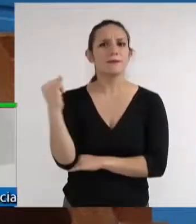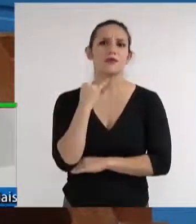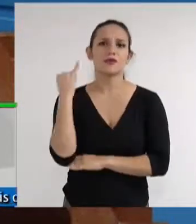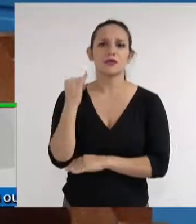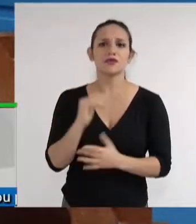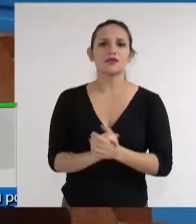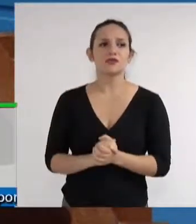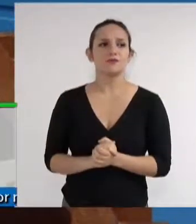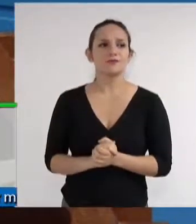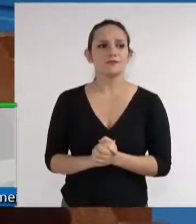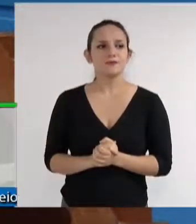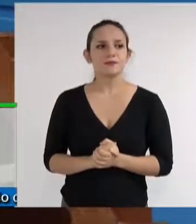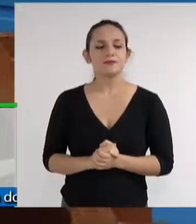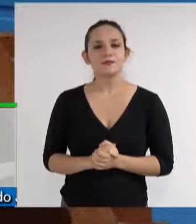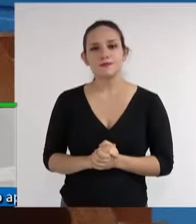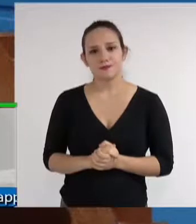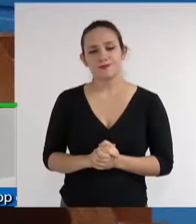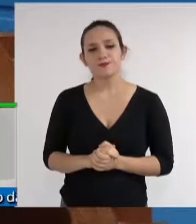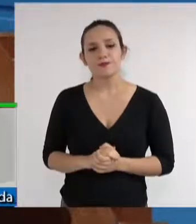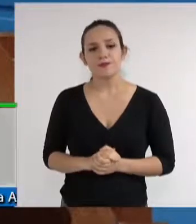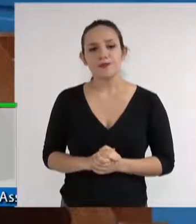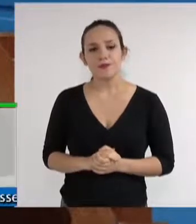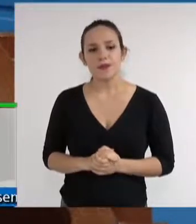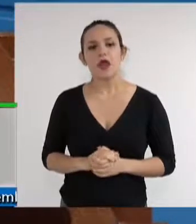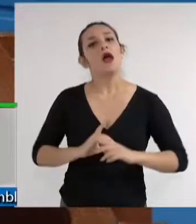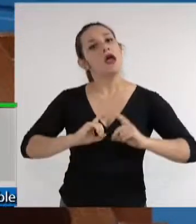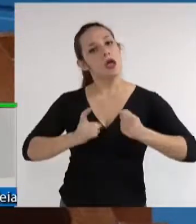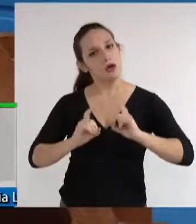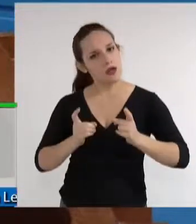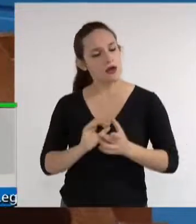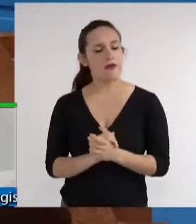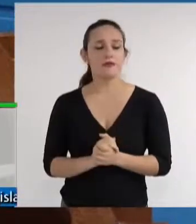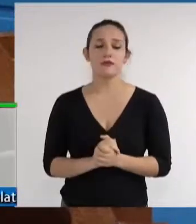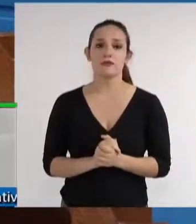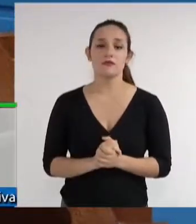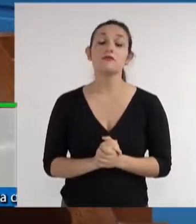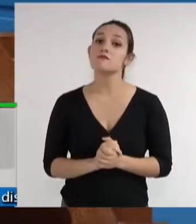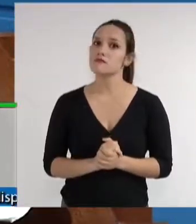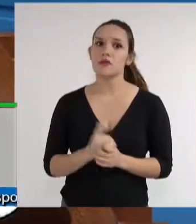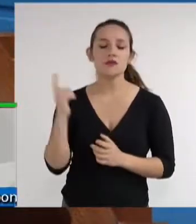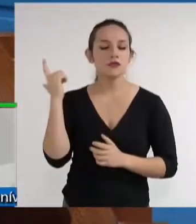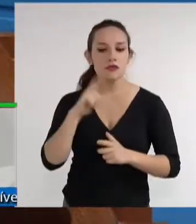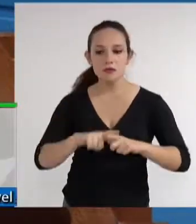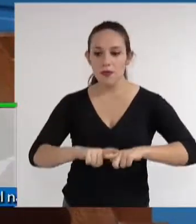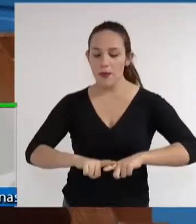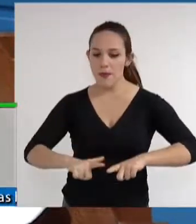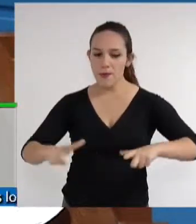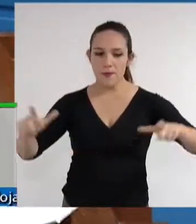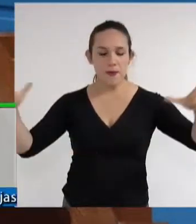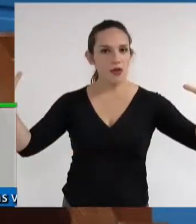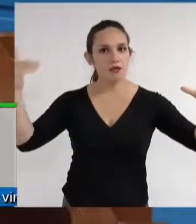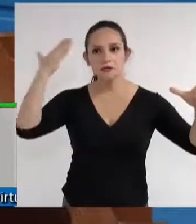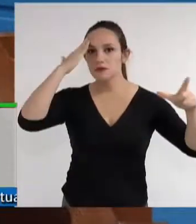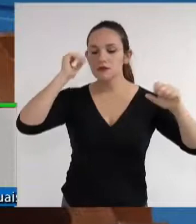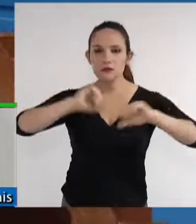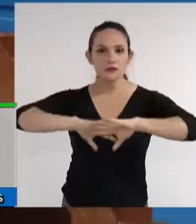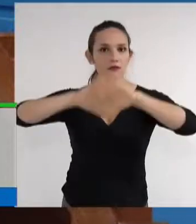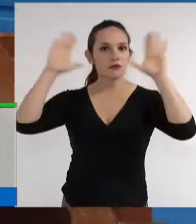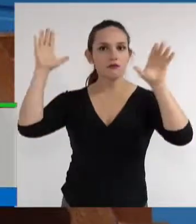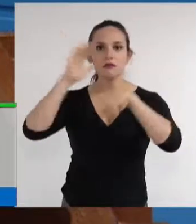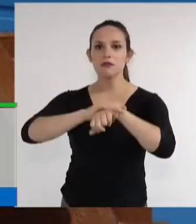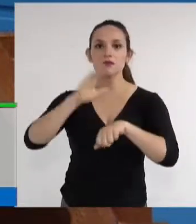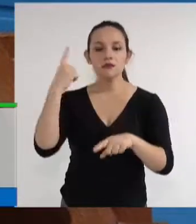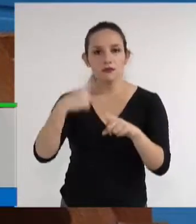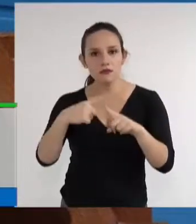então, deputados, esta reunião de uma forma muito mais abrangente, porque